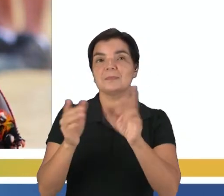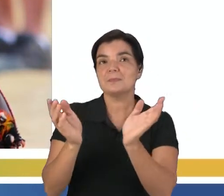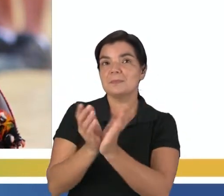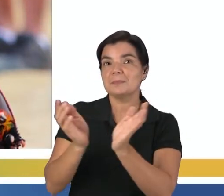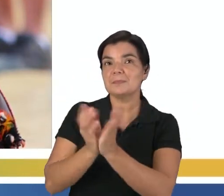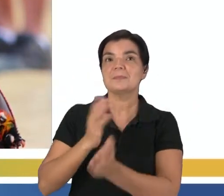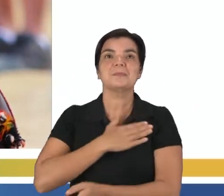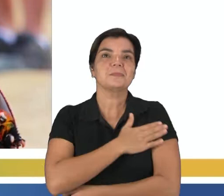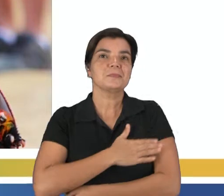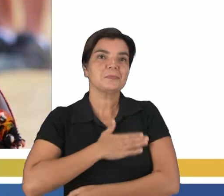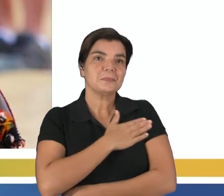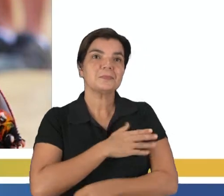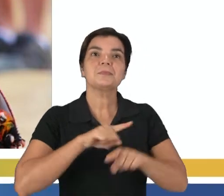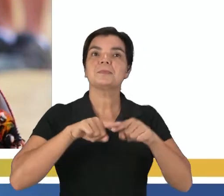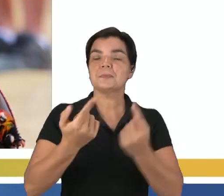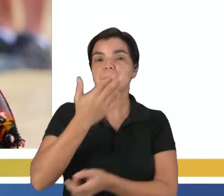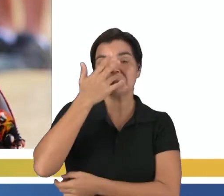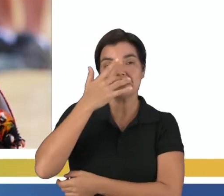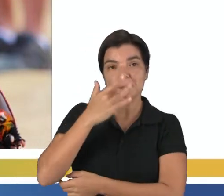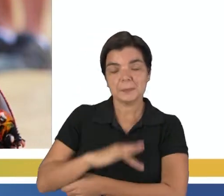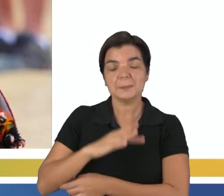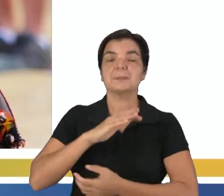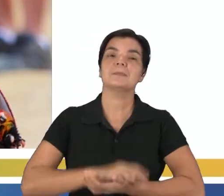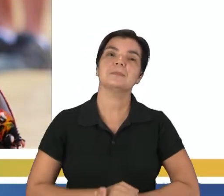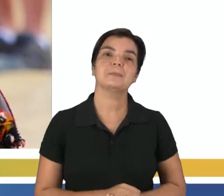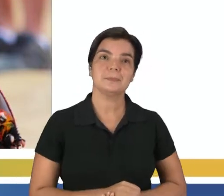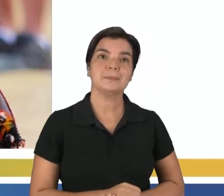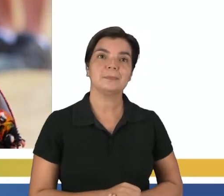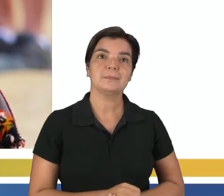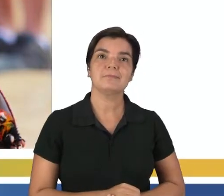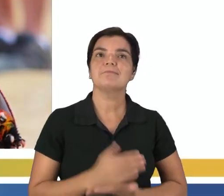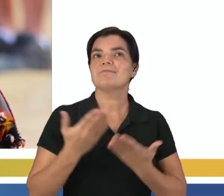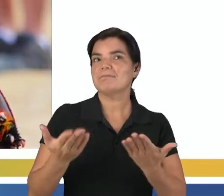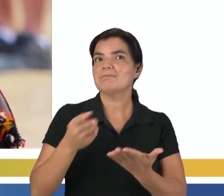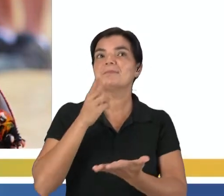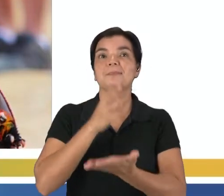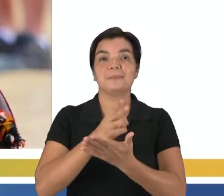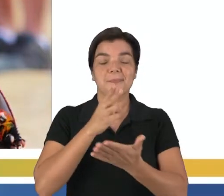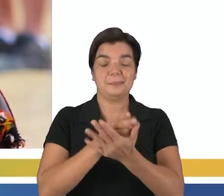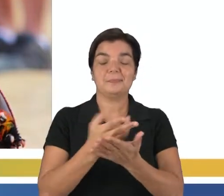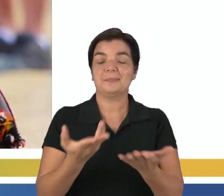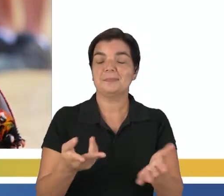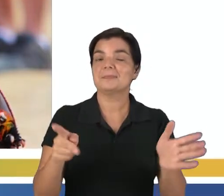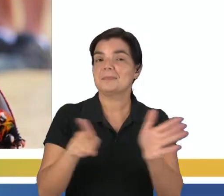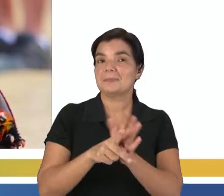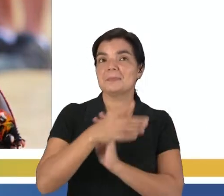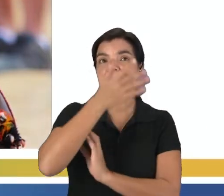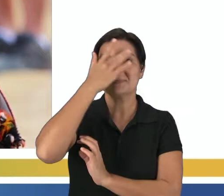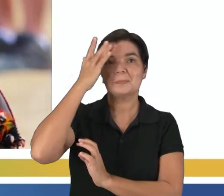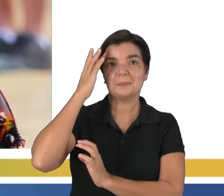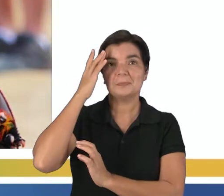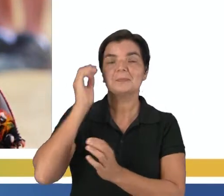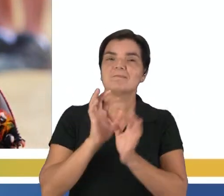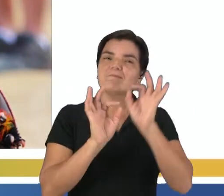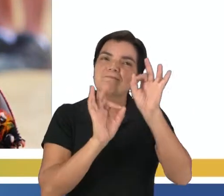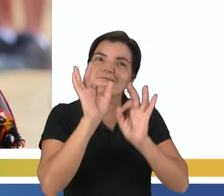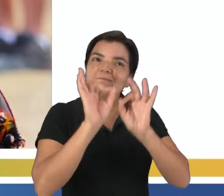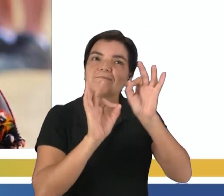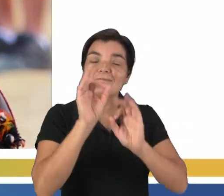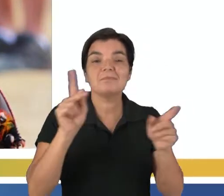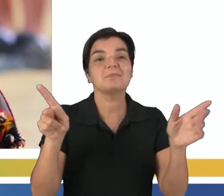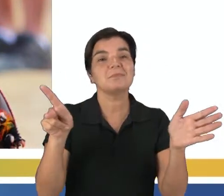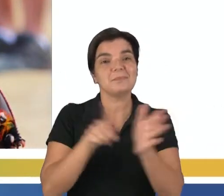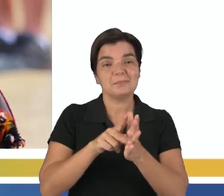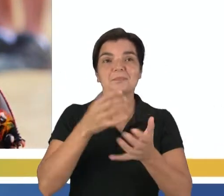criados nas tribos para a diversão, sobretudo para as crianças, né? Geralmente, as próprias